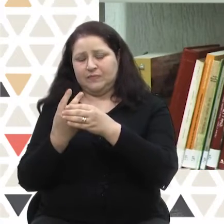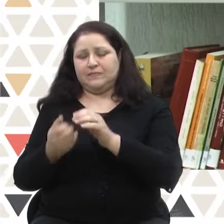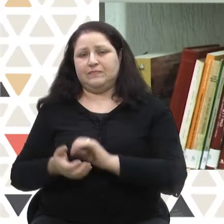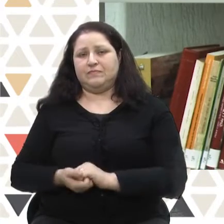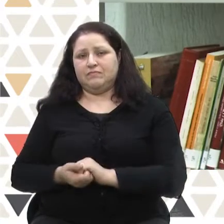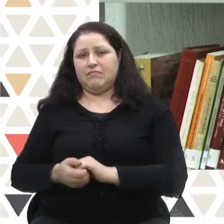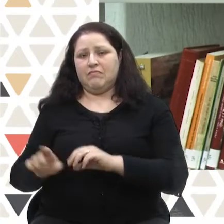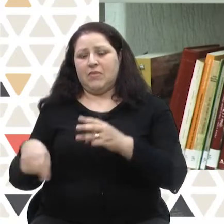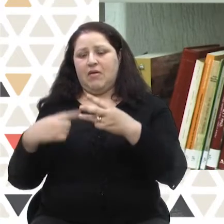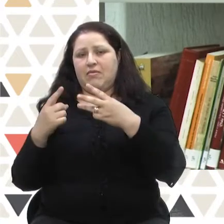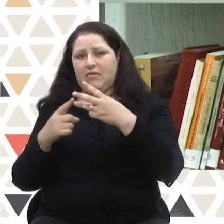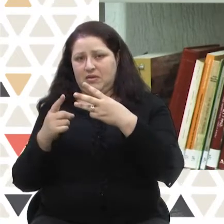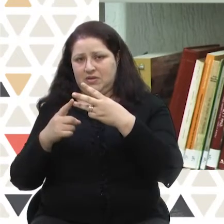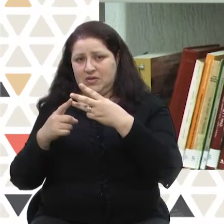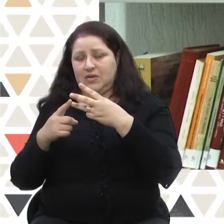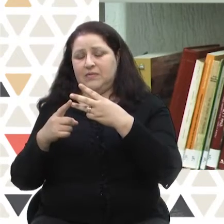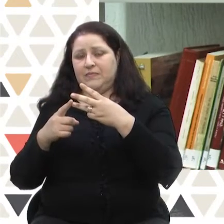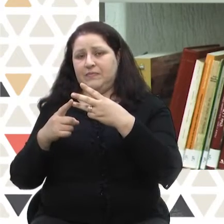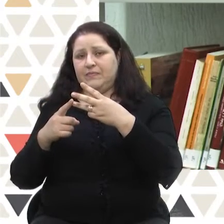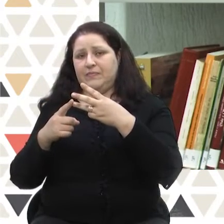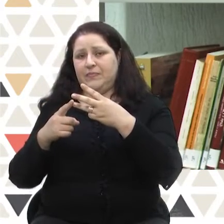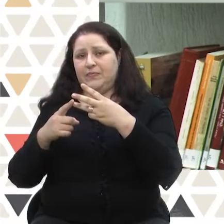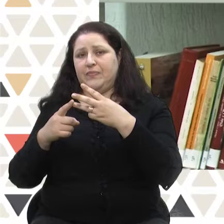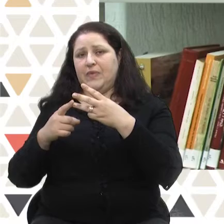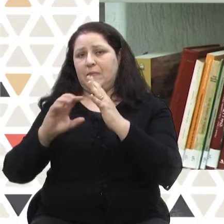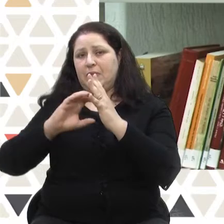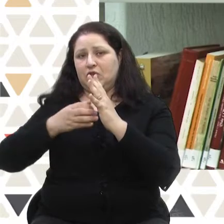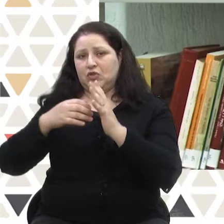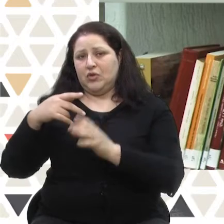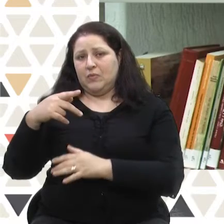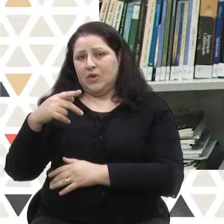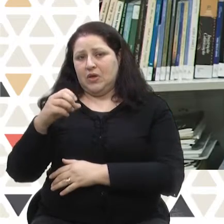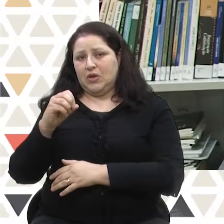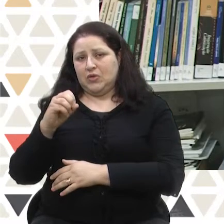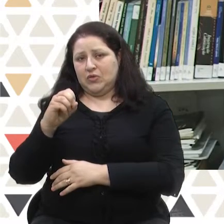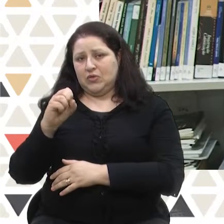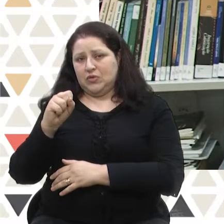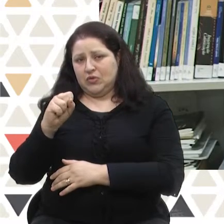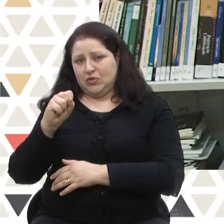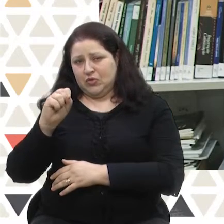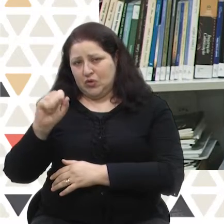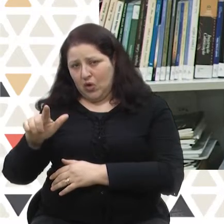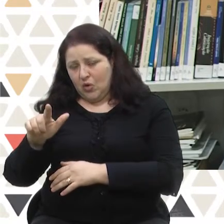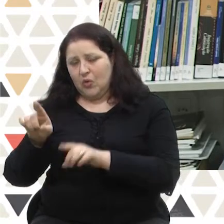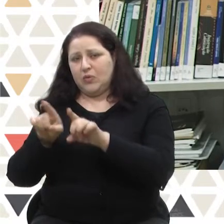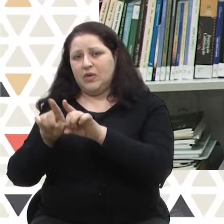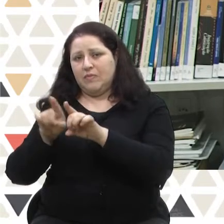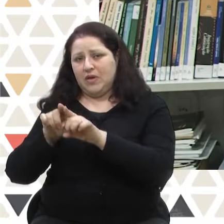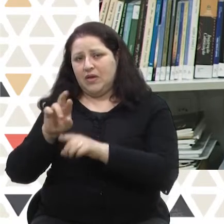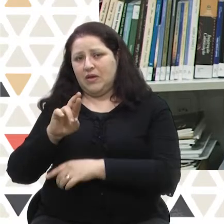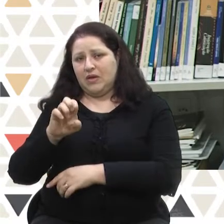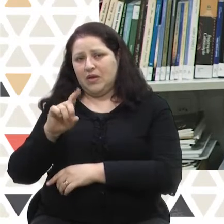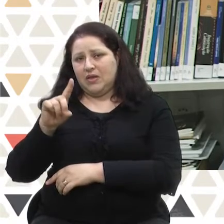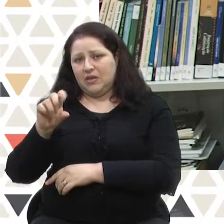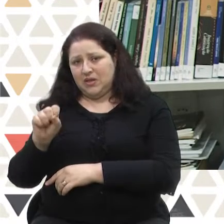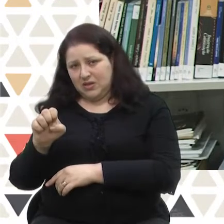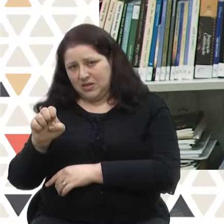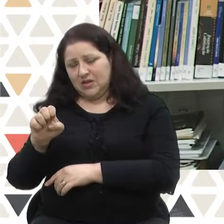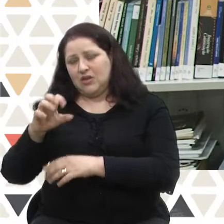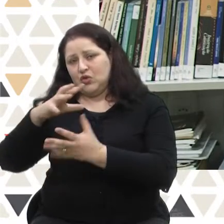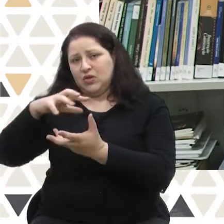Cidadania. E a terceira federação também registrada foi com o PSOL e o Partido